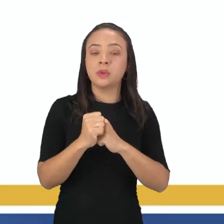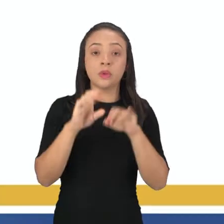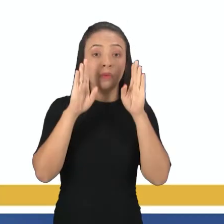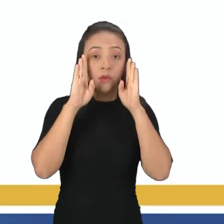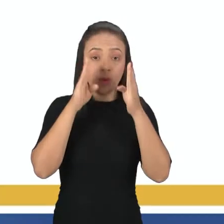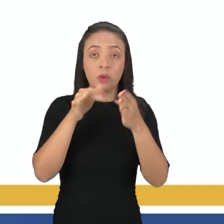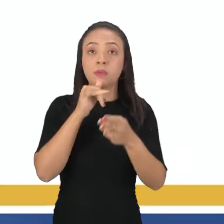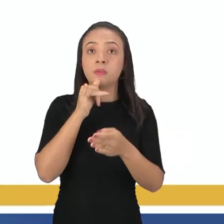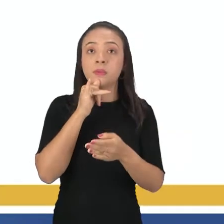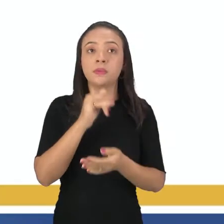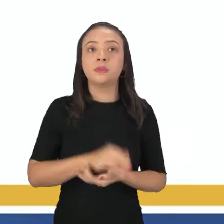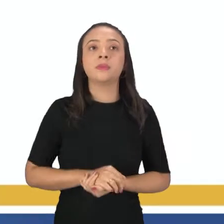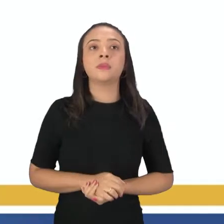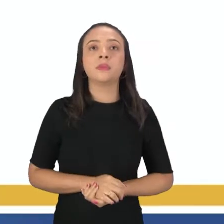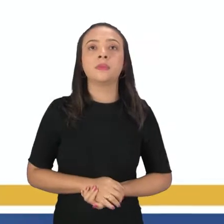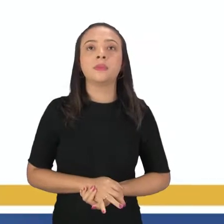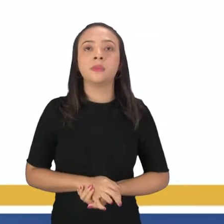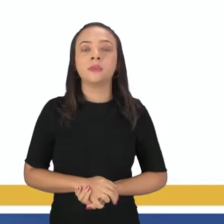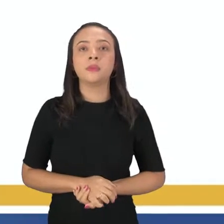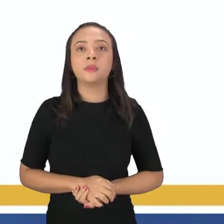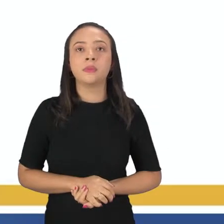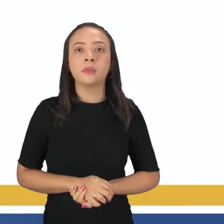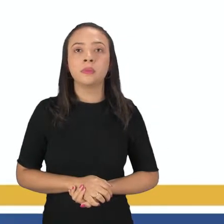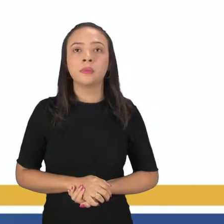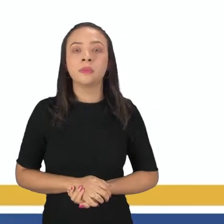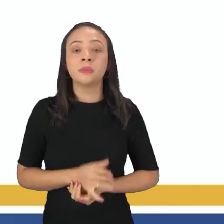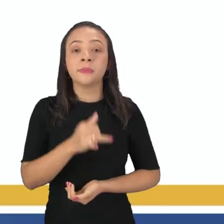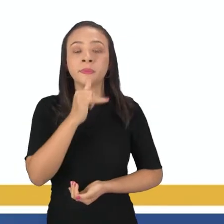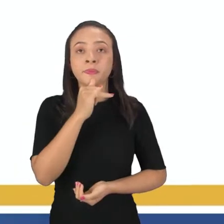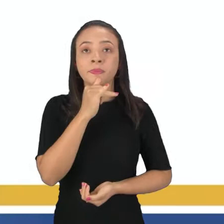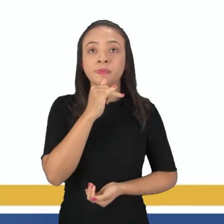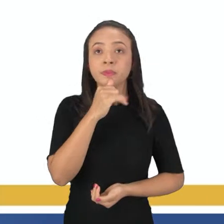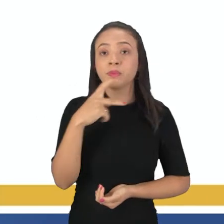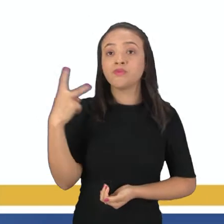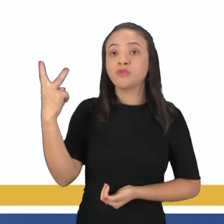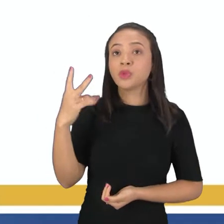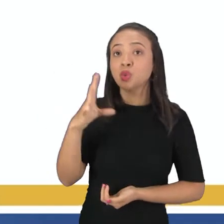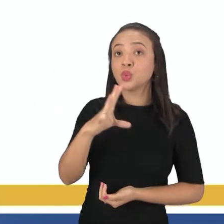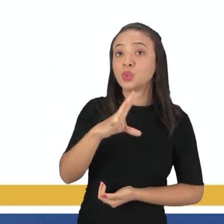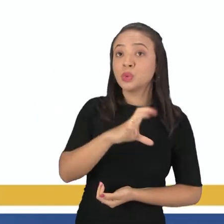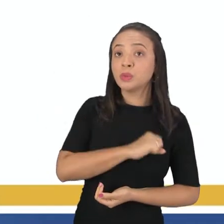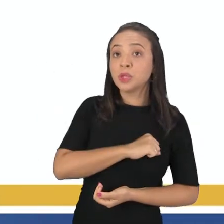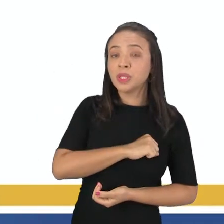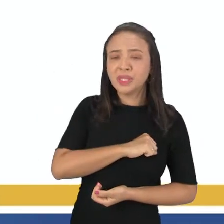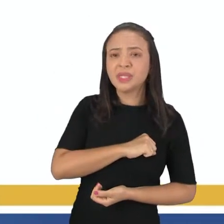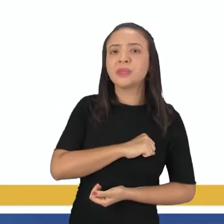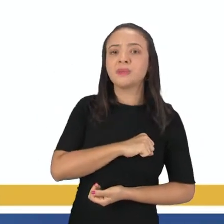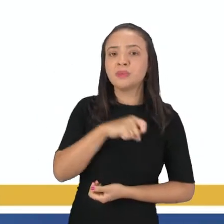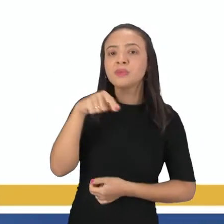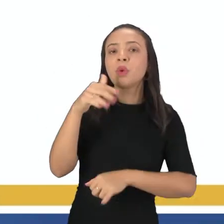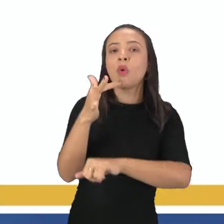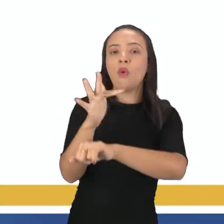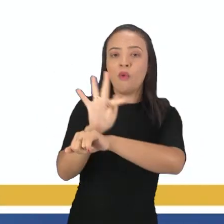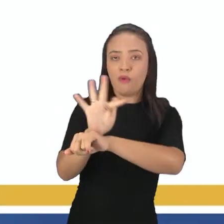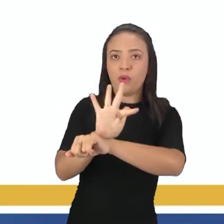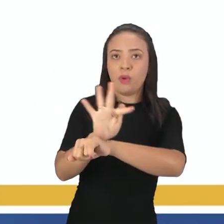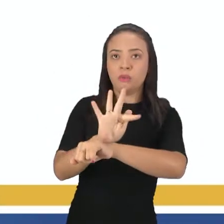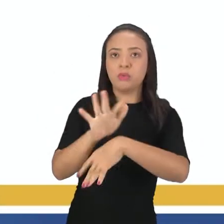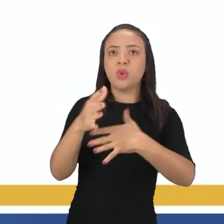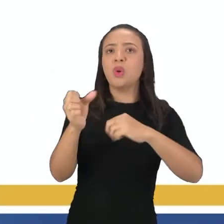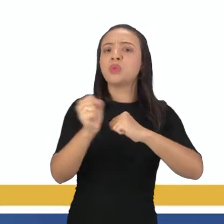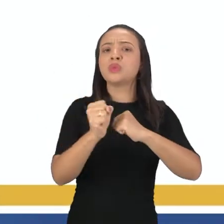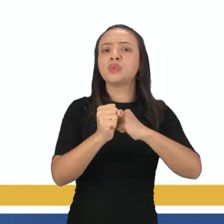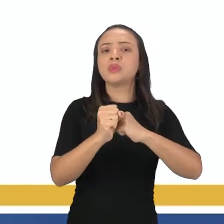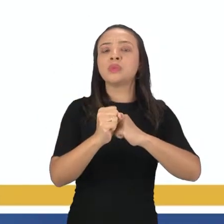referindo. Vejamos nos enunciados aqui do lado. Por exemplo, nós amamos muito esse filme. Nós temos o sujeito. Qual é o